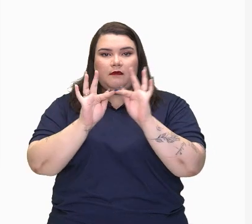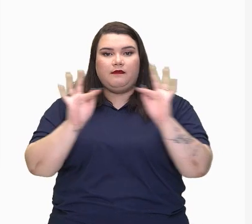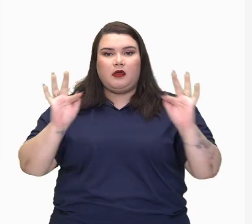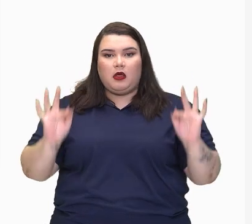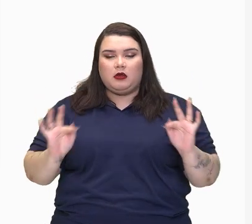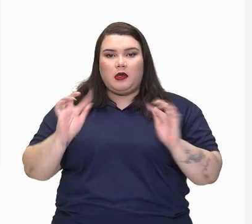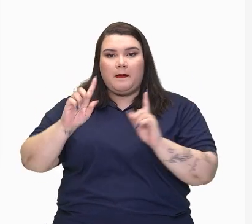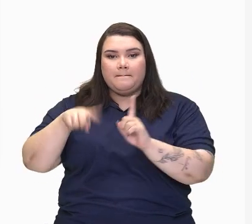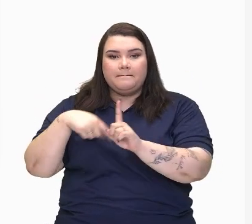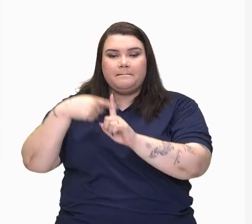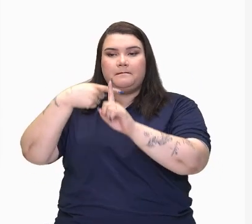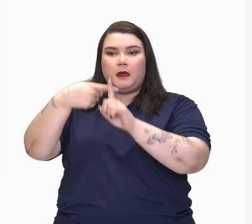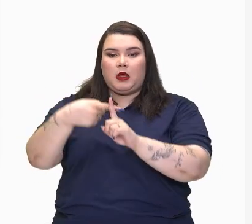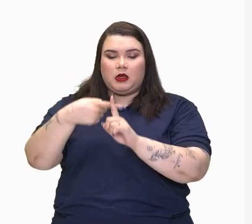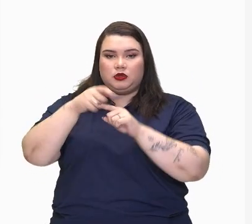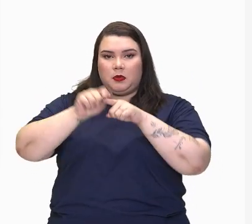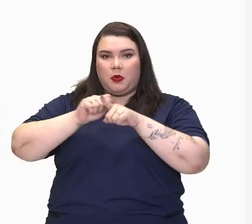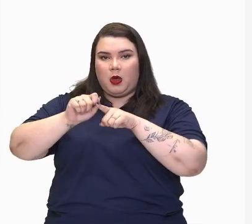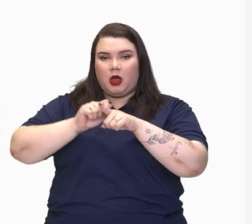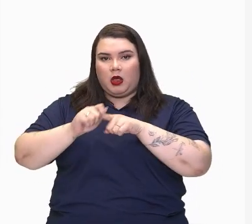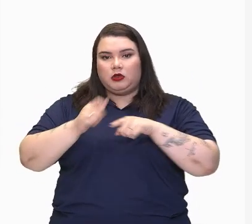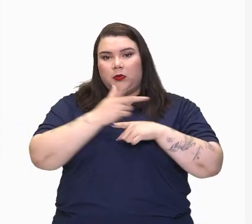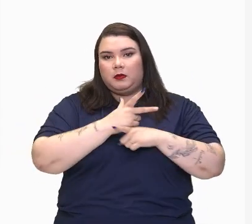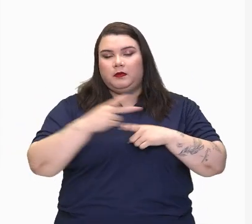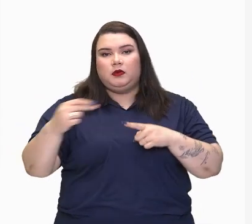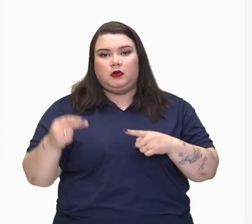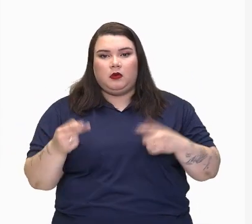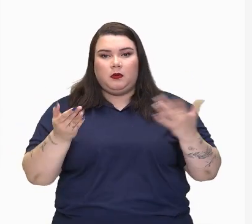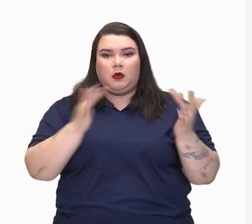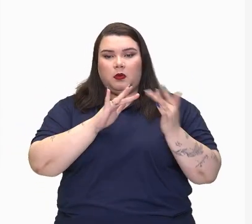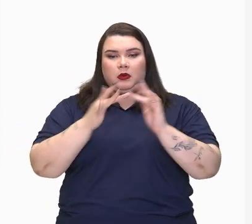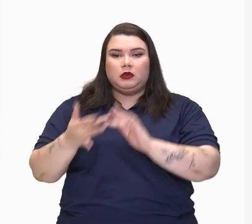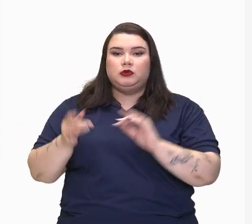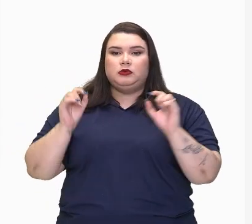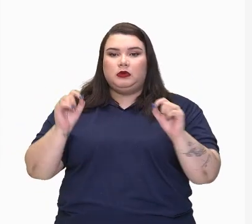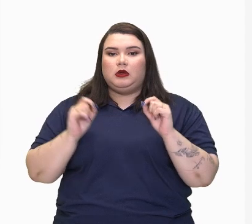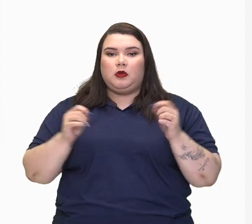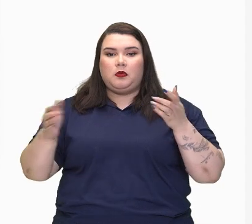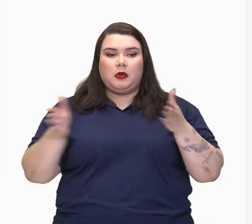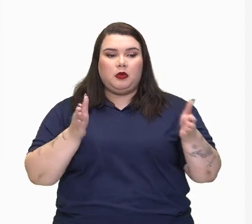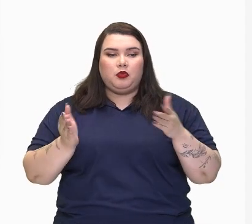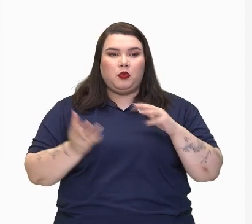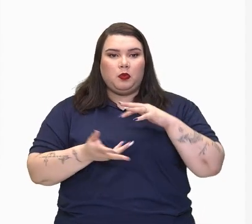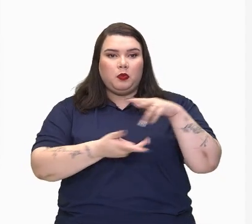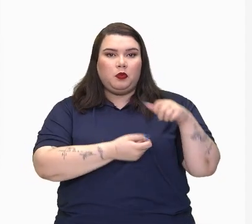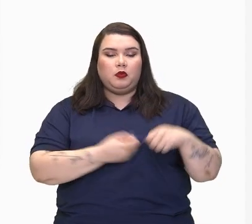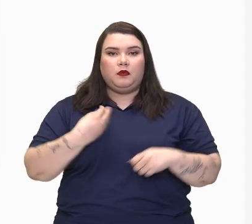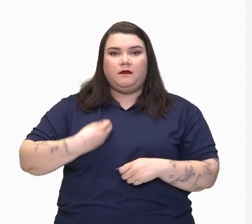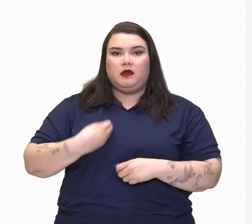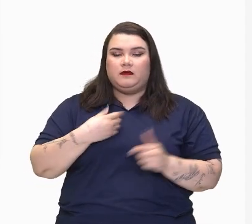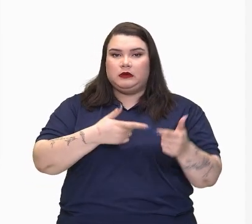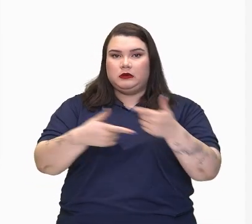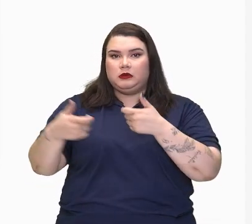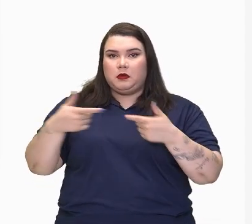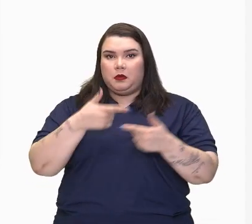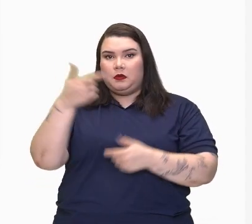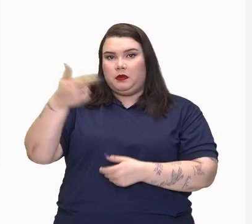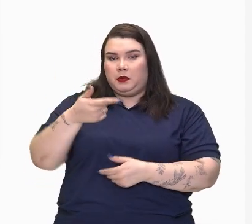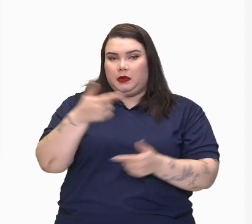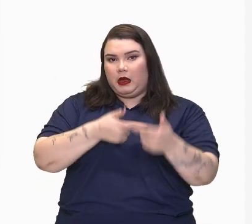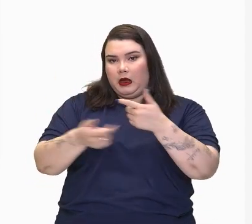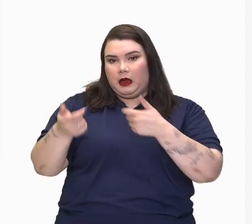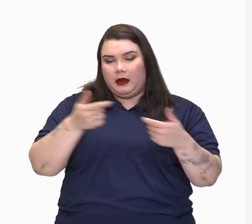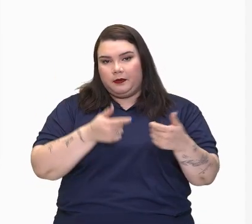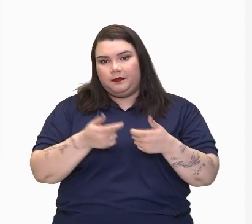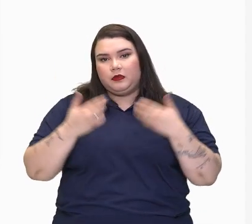nós estamos num contexto de Segunda Guerra Mundial, o mundo está em guerra, o Brasil precisa fornecer matéria-prima para os aliados,